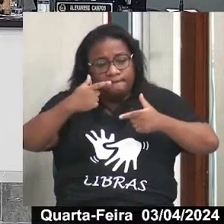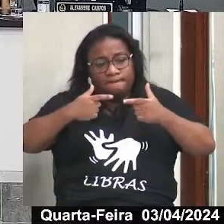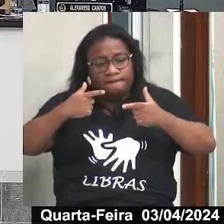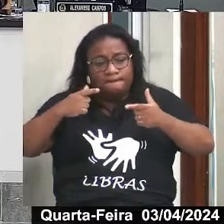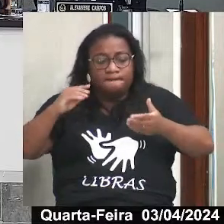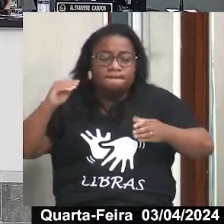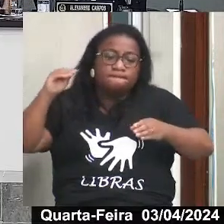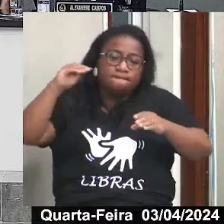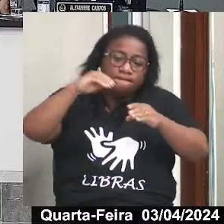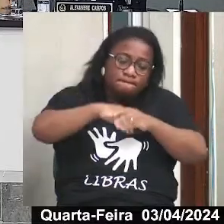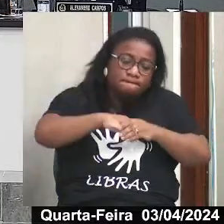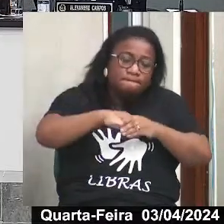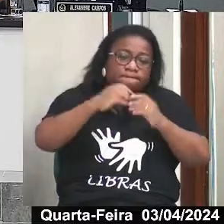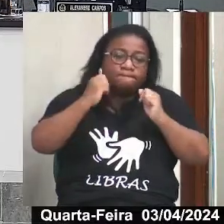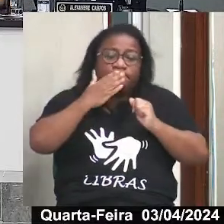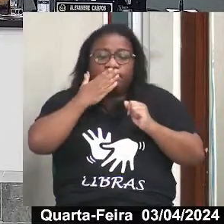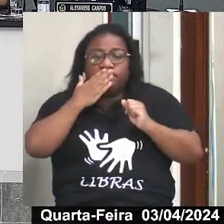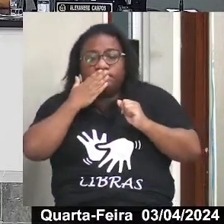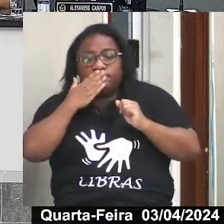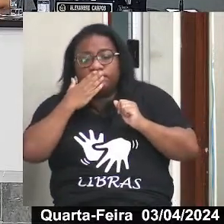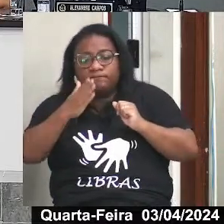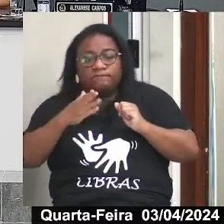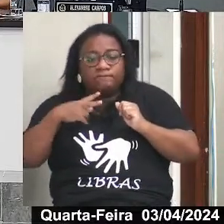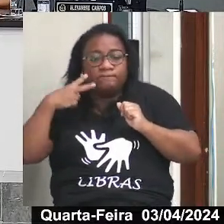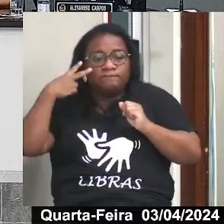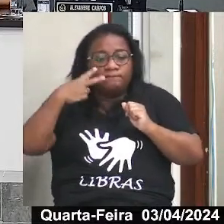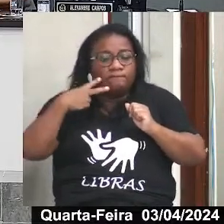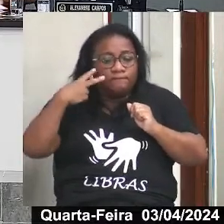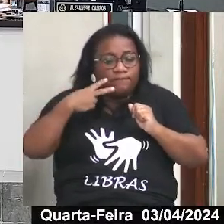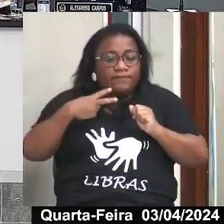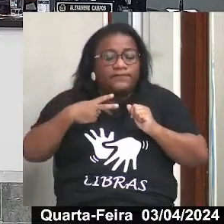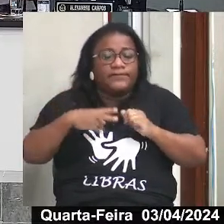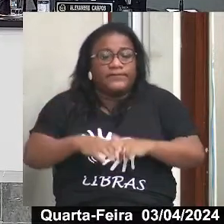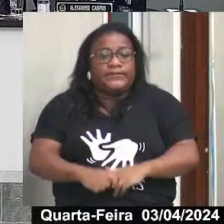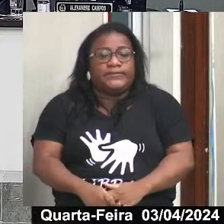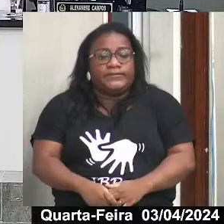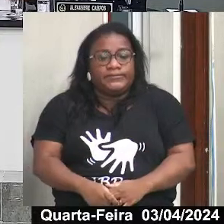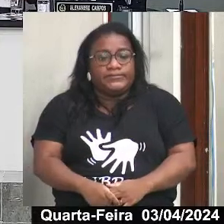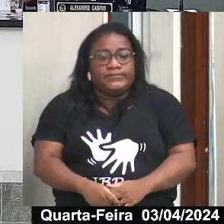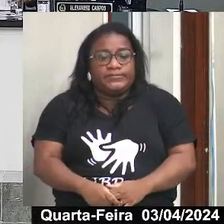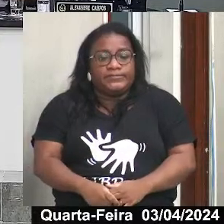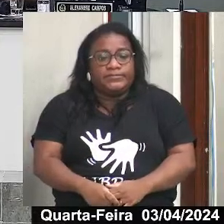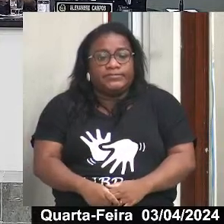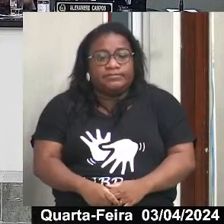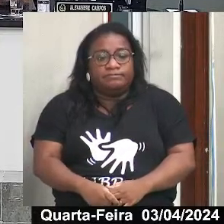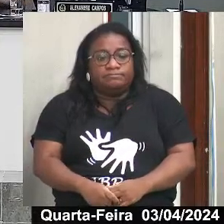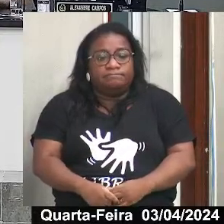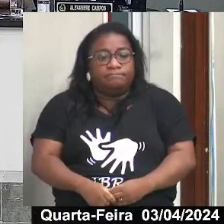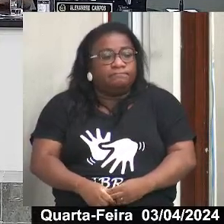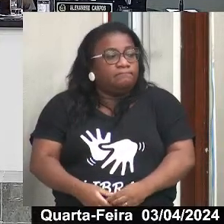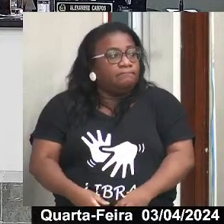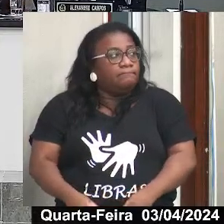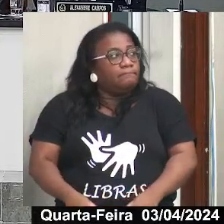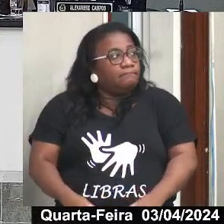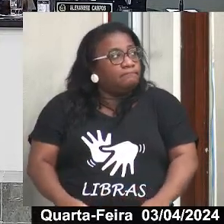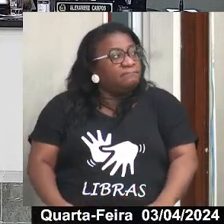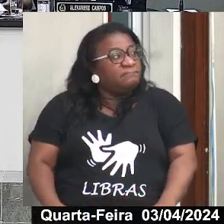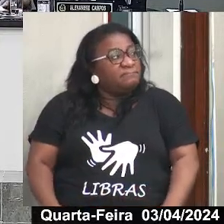Não sofrendo discussão, vai à votação. Solicito aos senhores vereadores que registrem os seus votos.